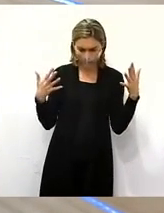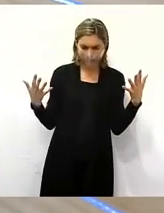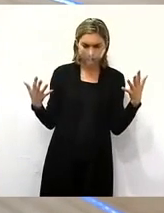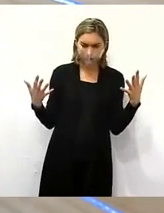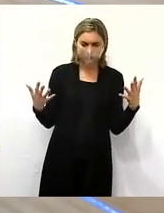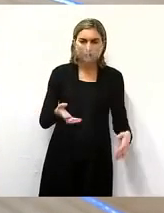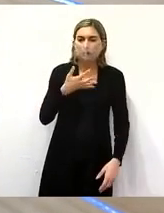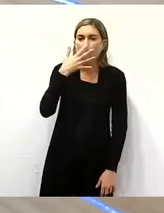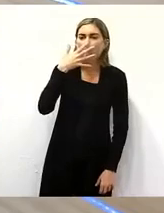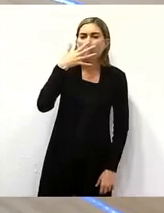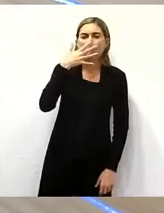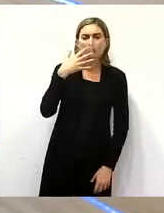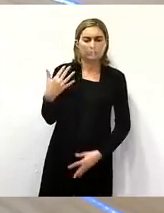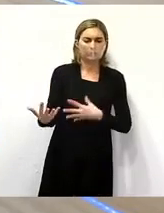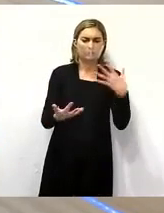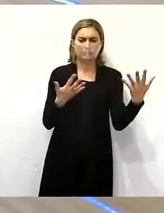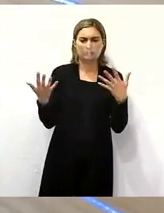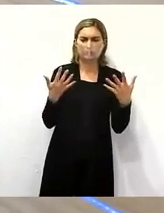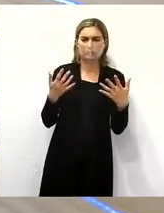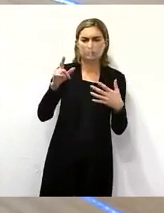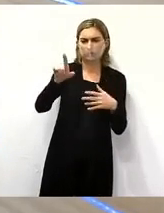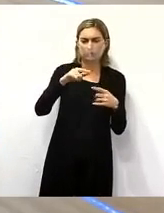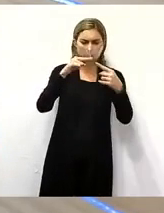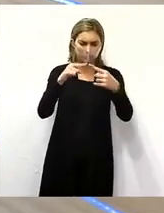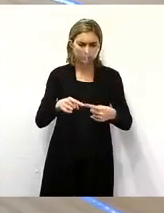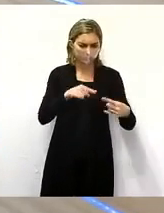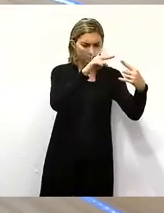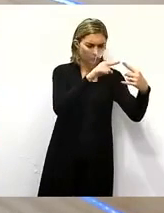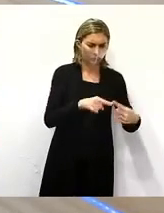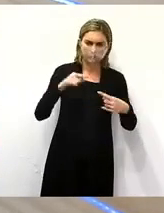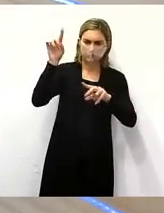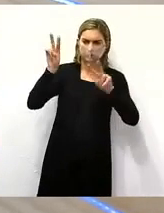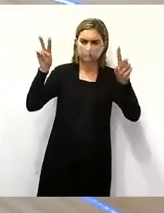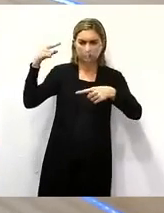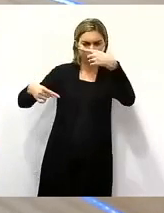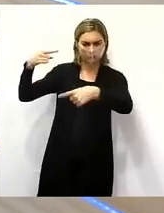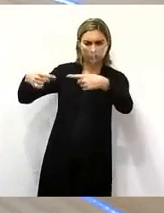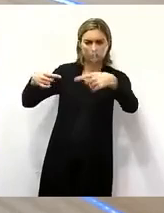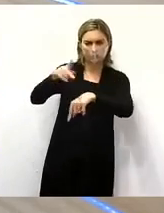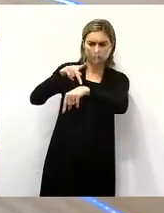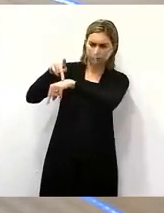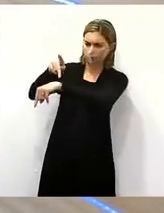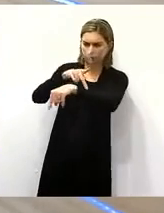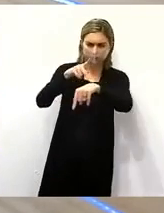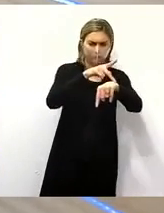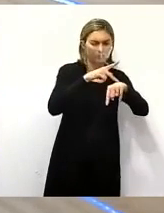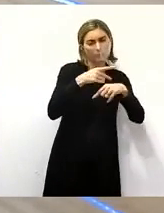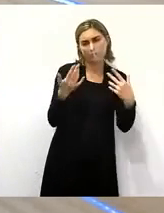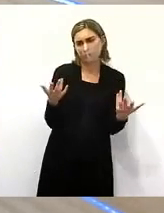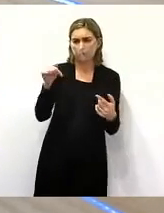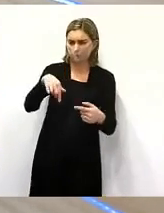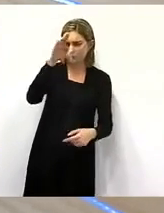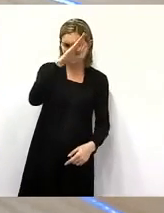digamos, abismado com os alinhamentos políticos que acontecem nos países. Vamos dizer,